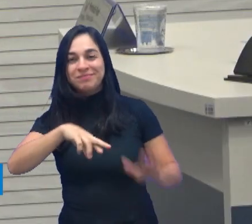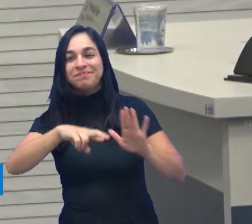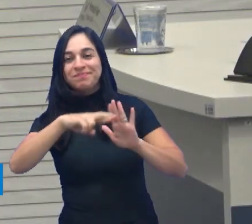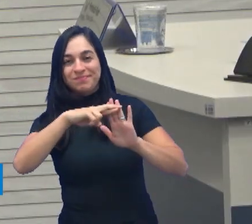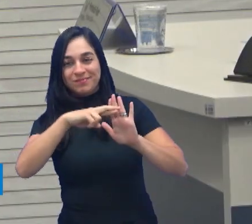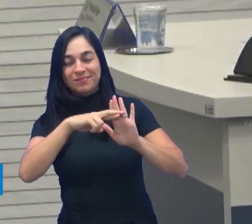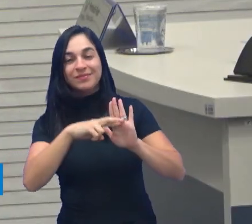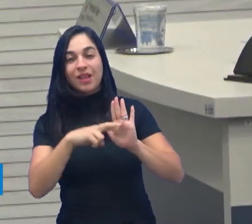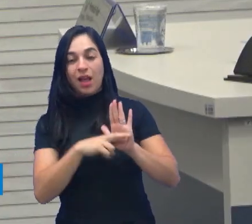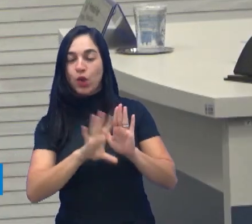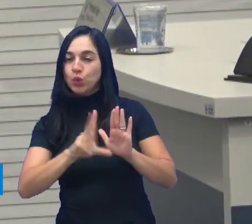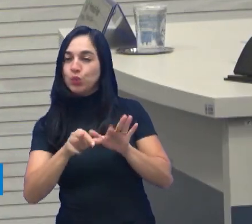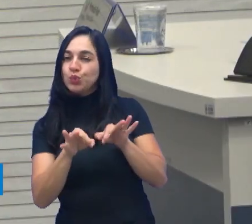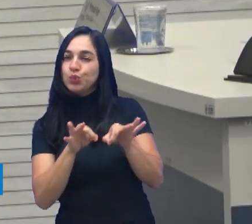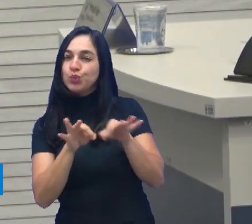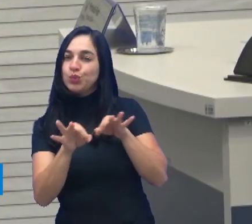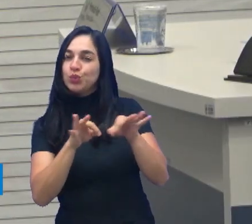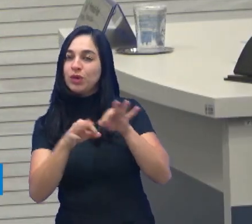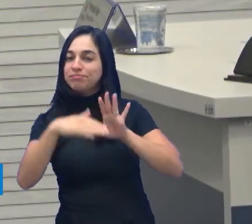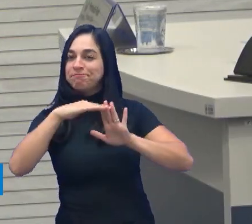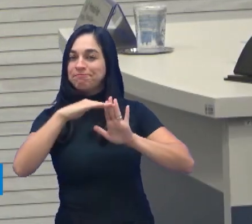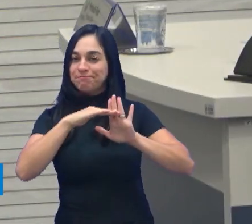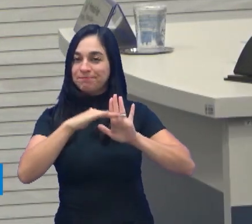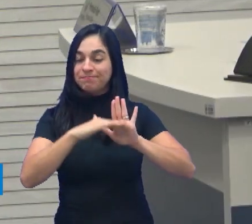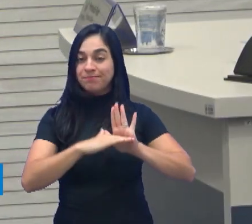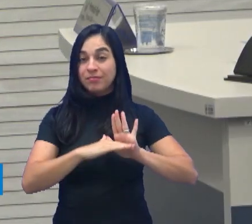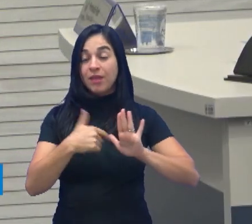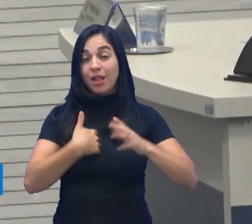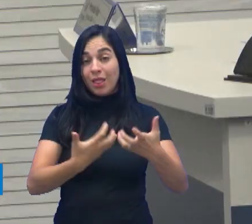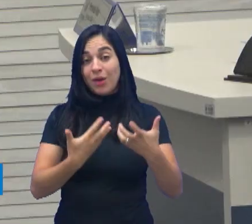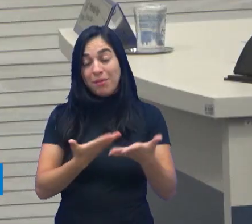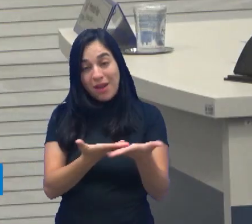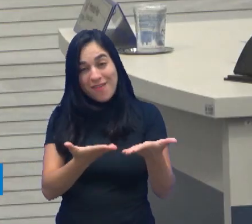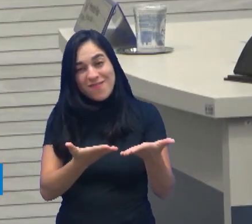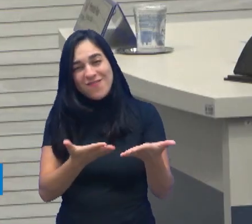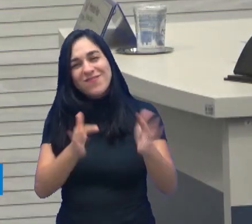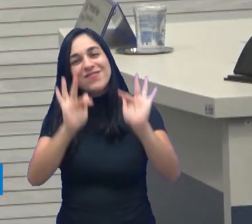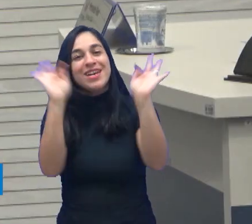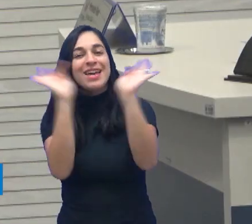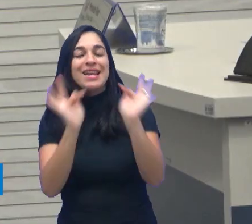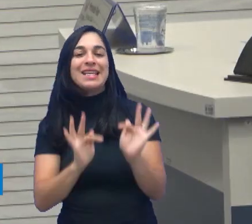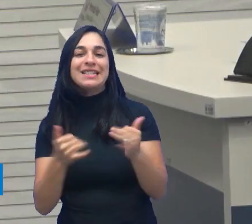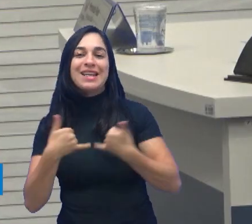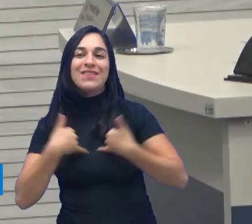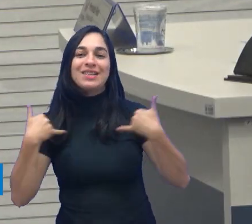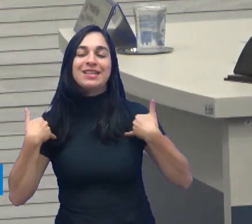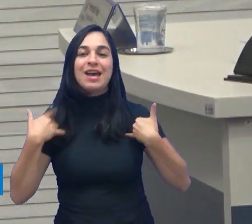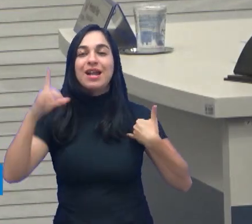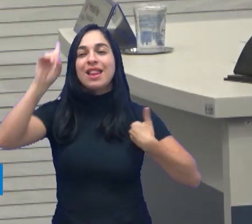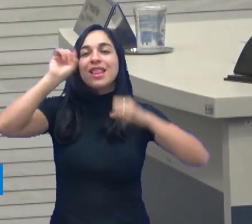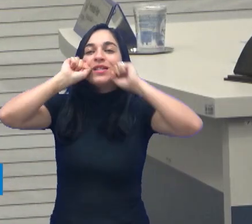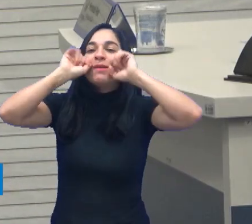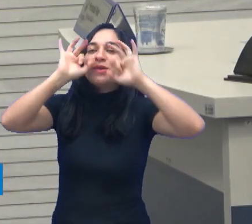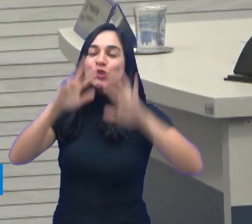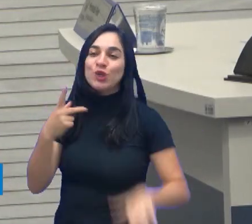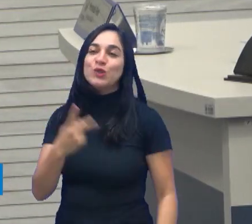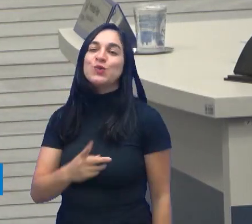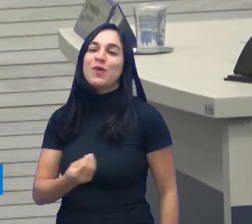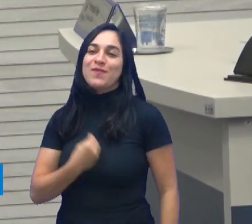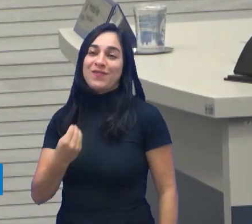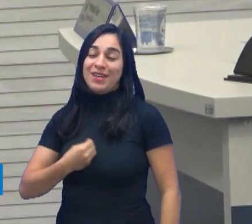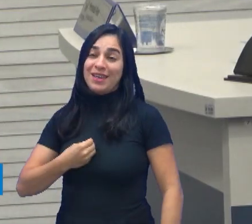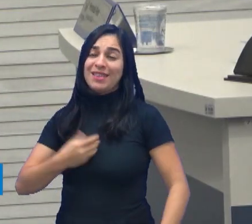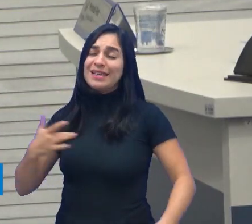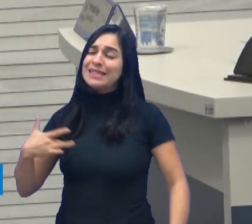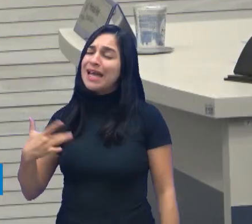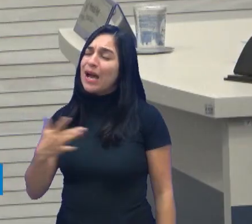da organização das pautas, então quero desejar a ela também feliz aniversário, que Deus abençoe a sua vida, muita saúde, muita paz e